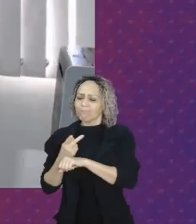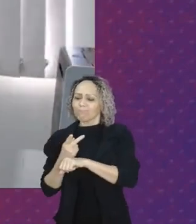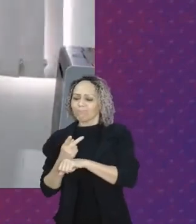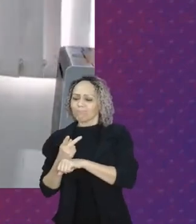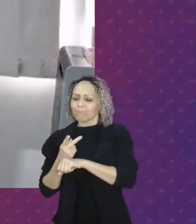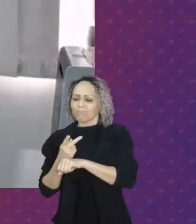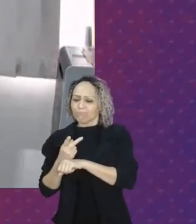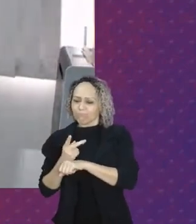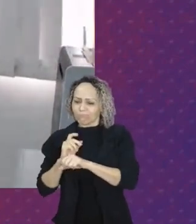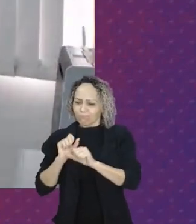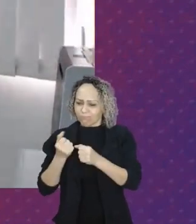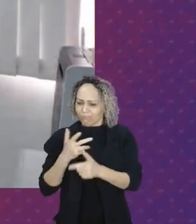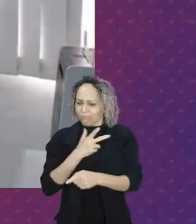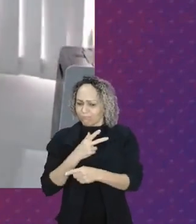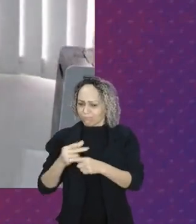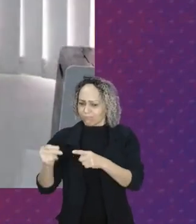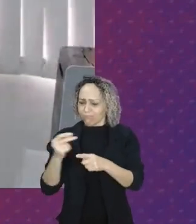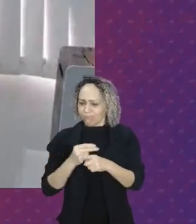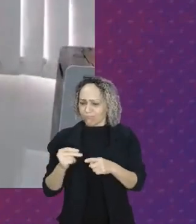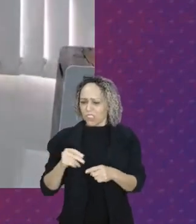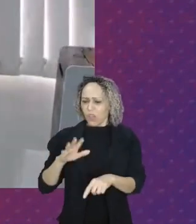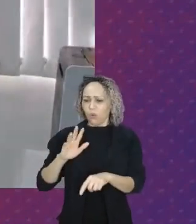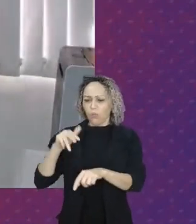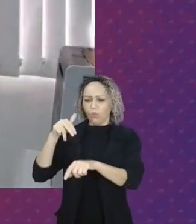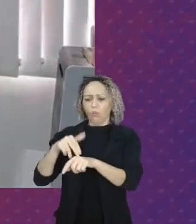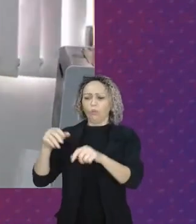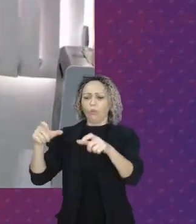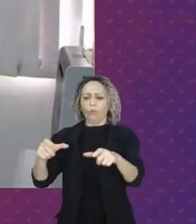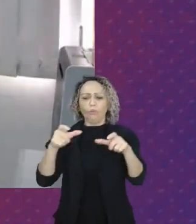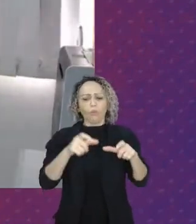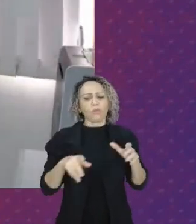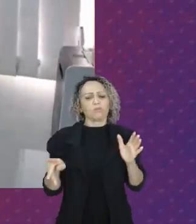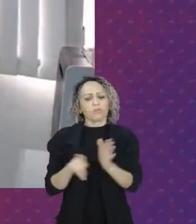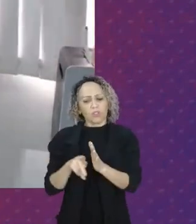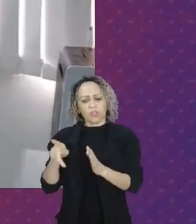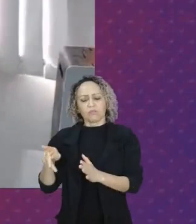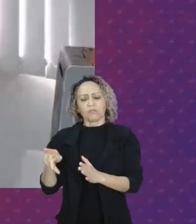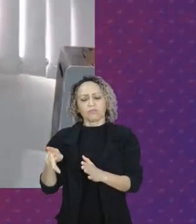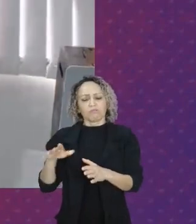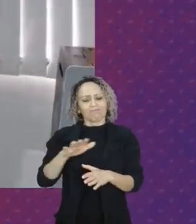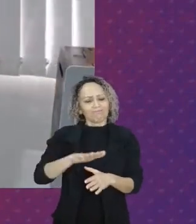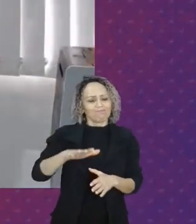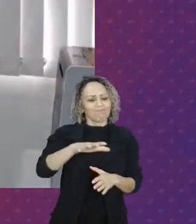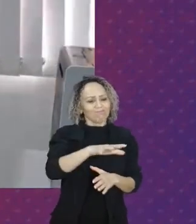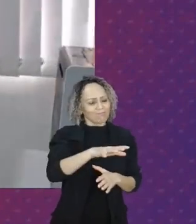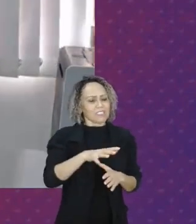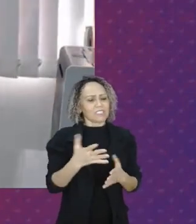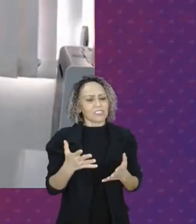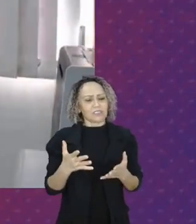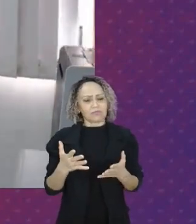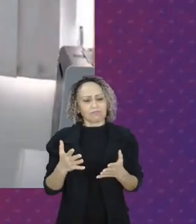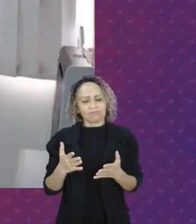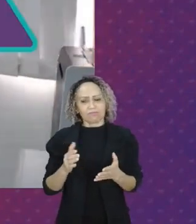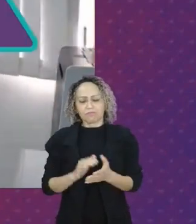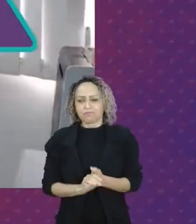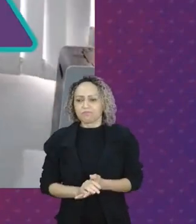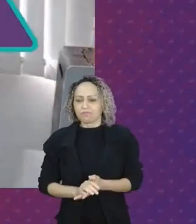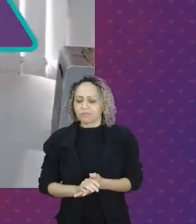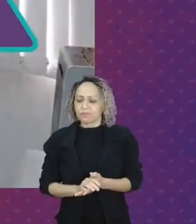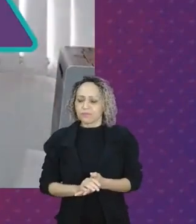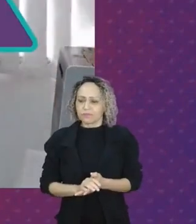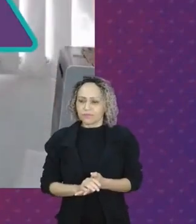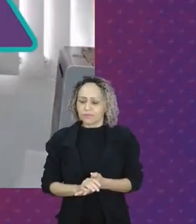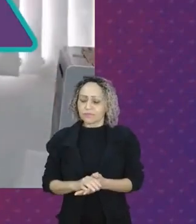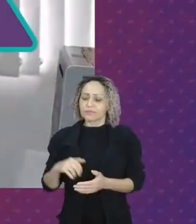do trabalho, no mundo acadêmico, no mundo científico, técnico-científico. Então, nós mulheres